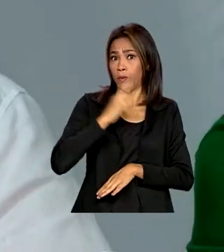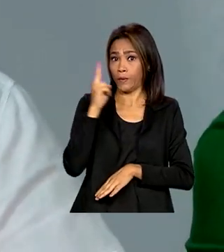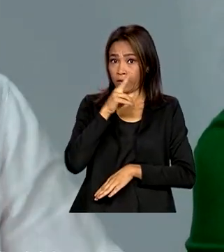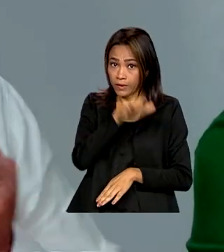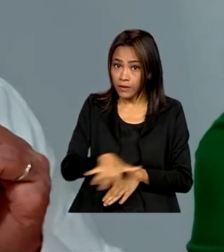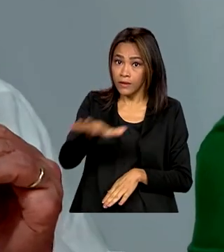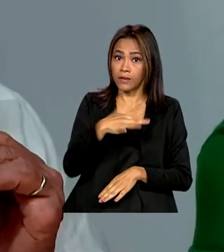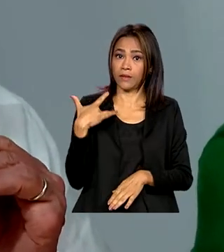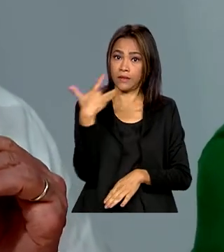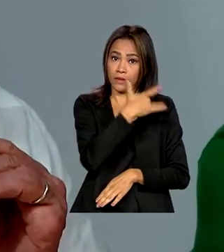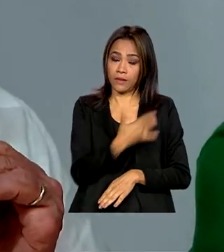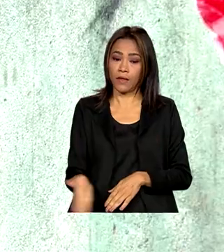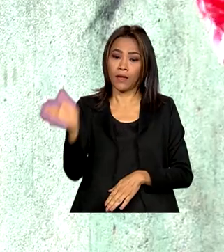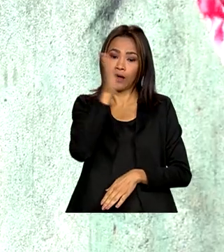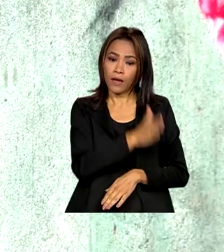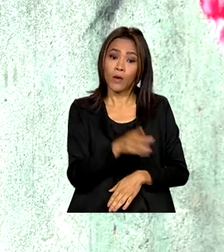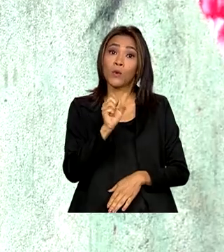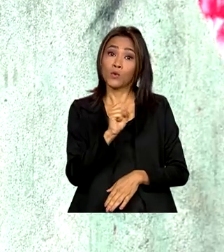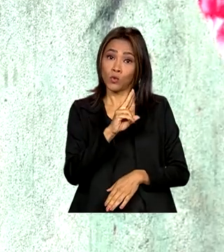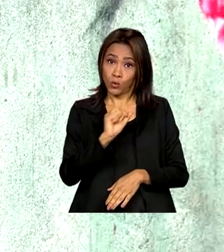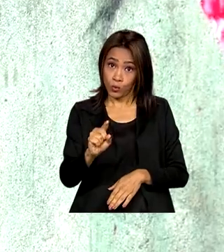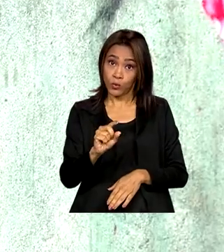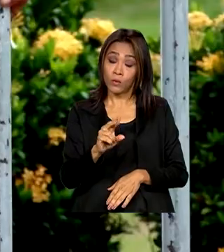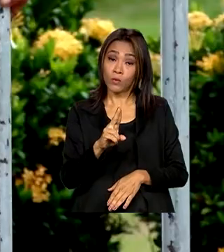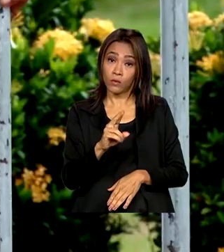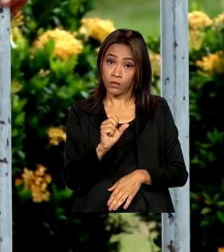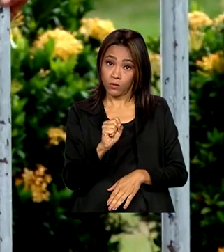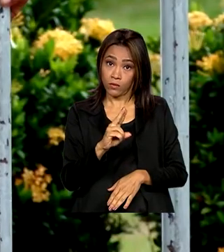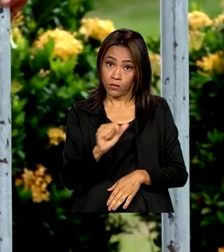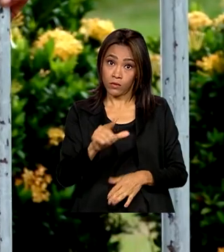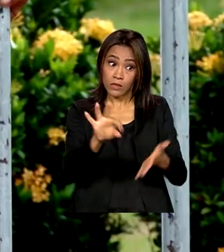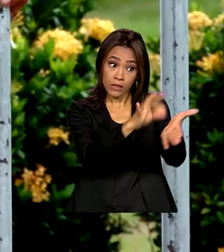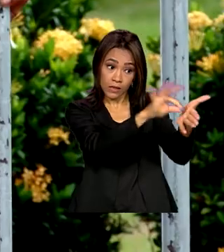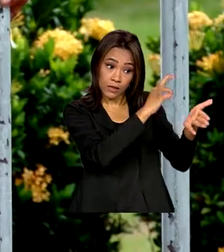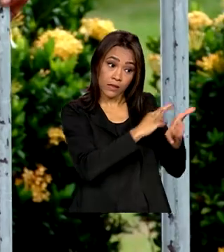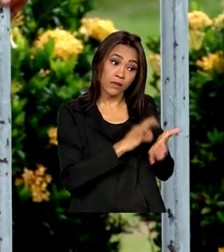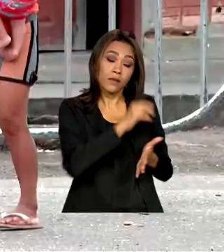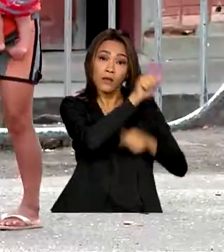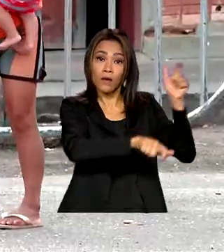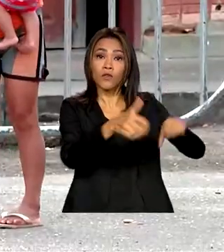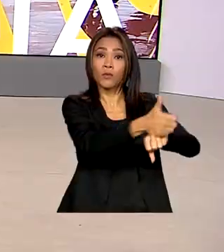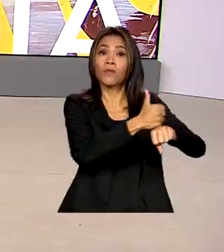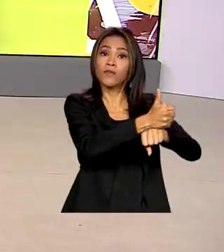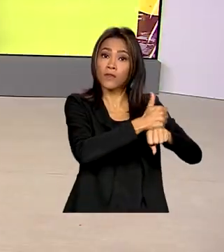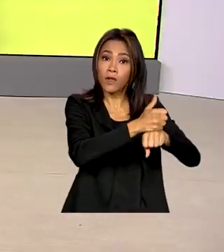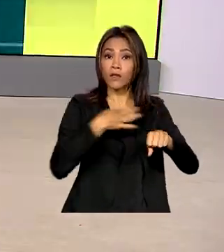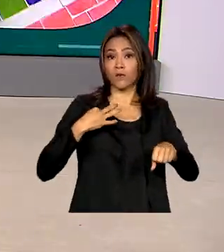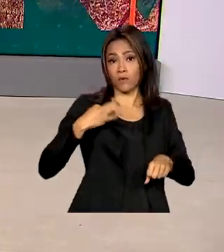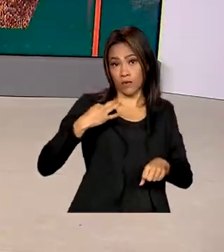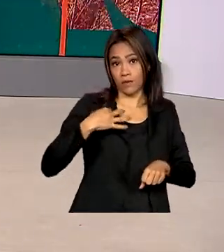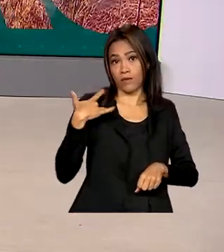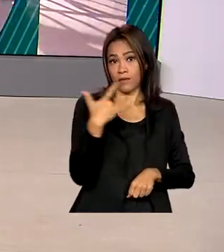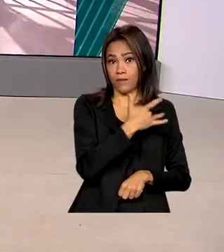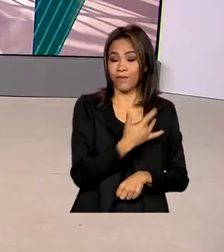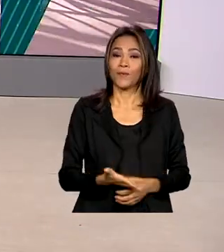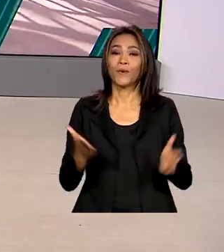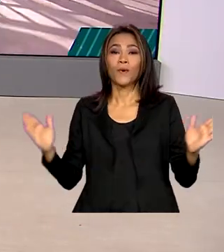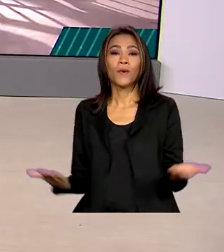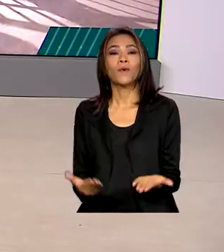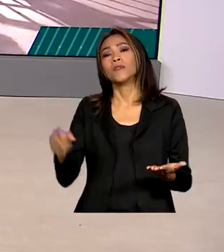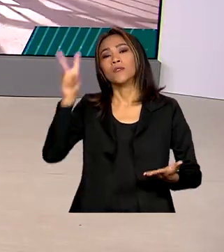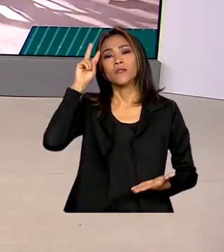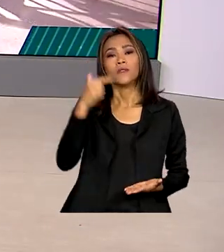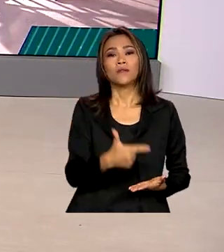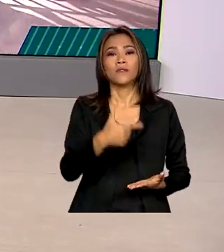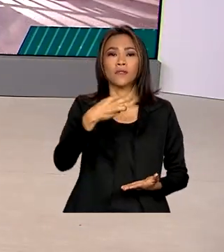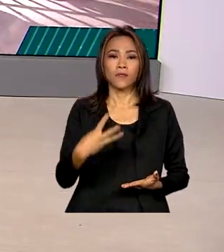pública. Força Nacional do SUS recebe inscrição de profissionais de saúde voluntários. Segunda-feira, 23